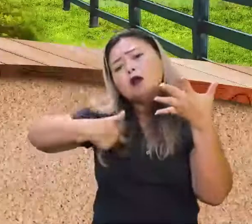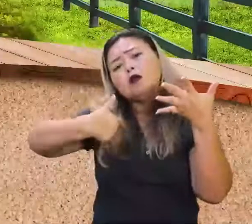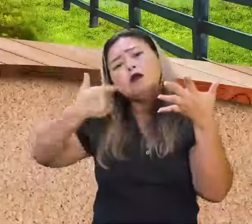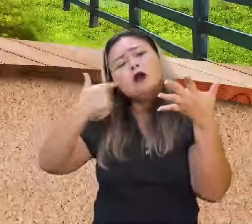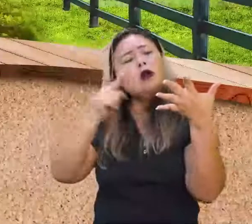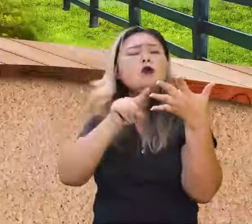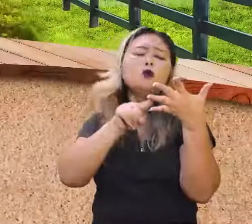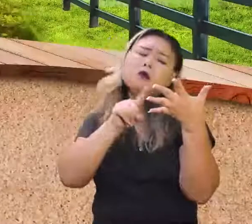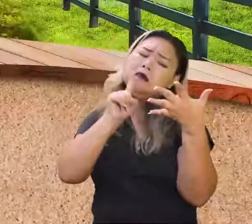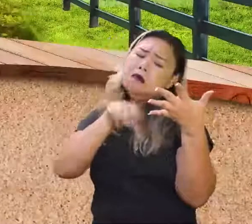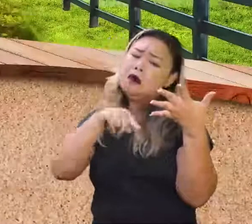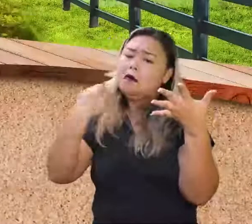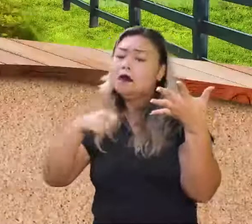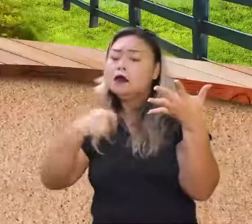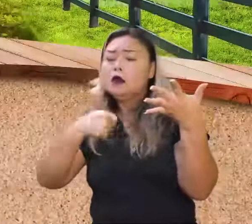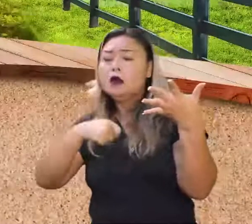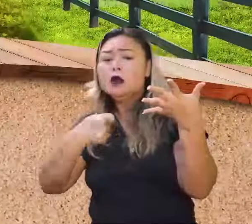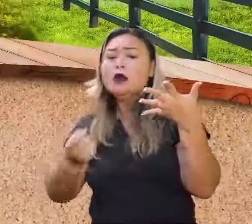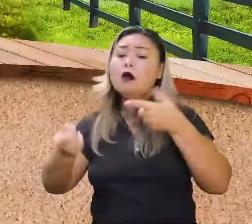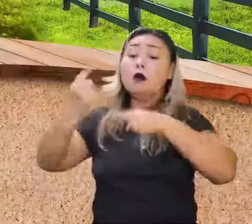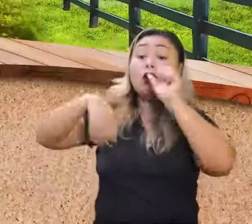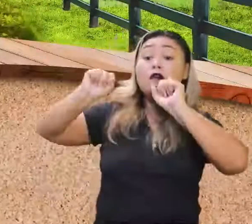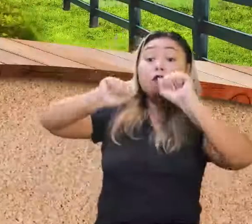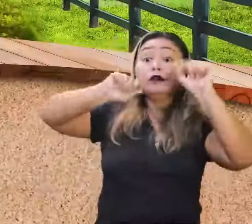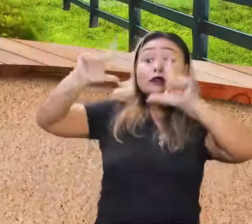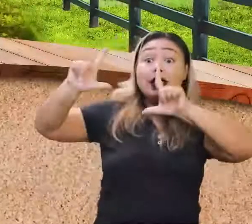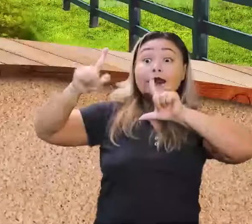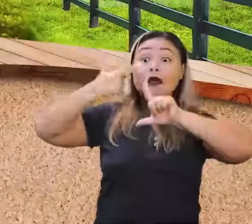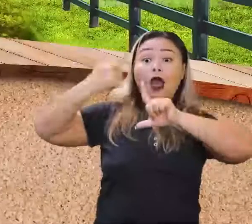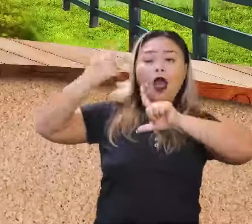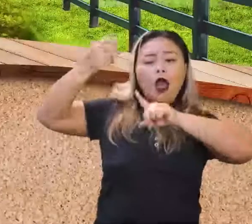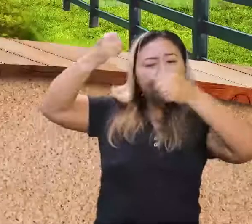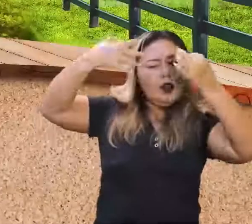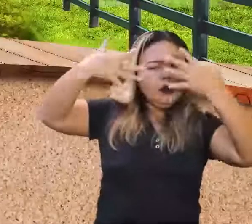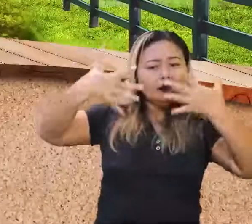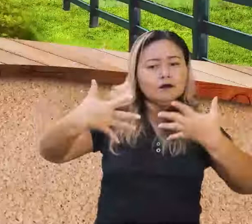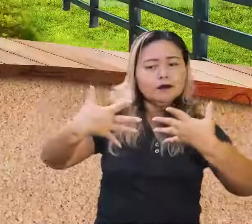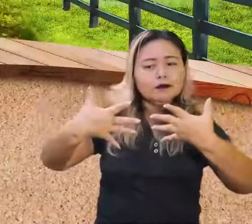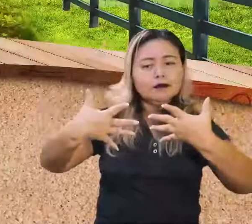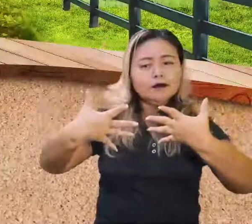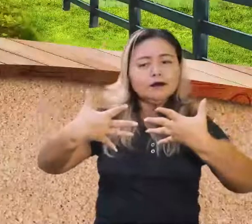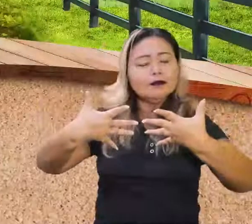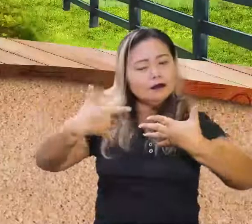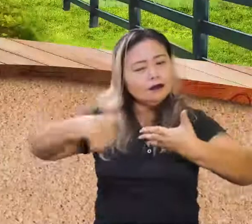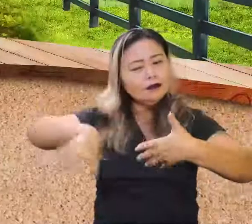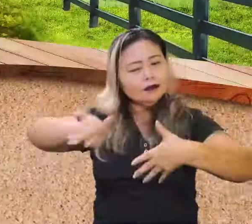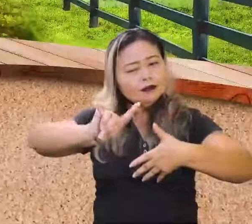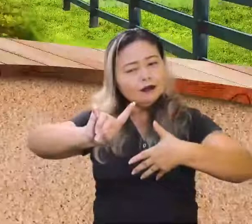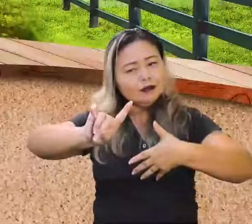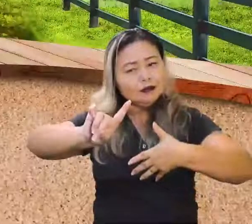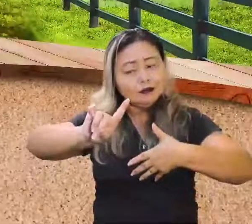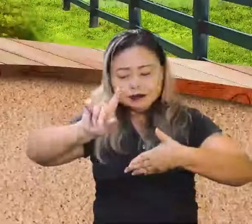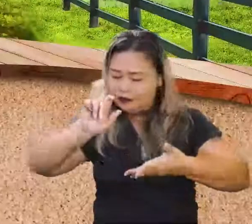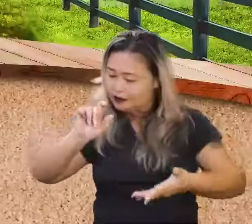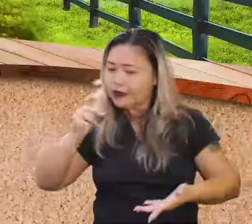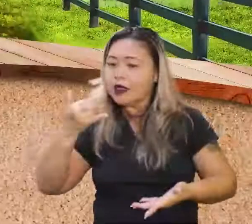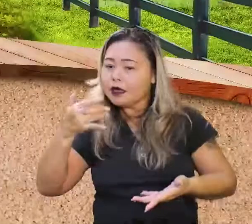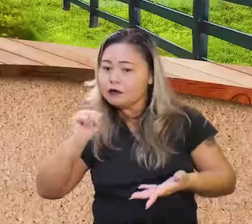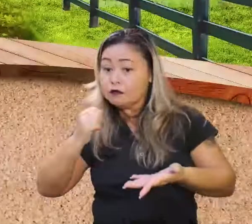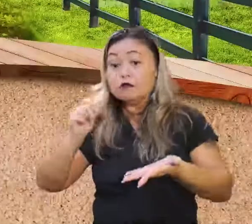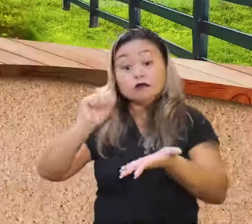eu vejo assim, é bom, é necessário, a gente volta no slide para esclarecer, tá bom? Então, pegue aí suas canetas,